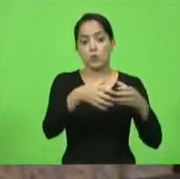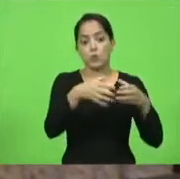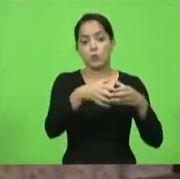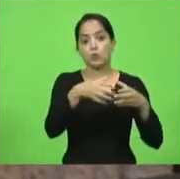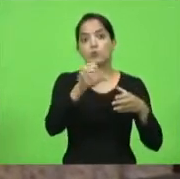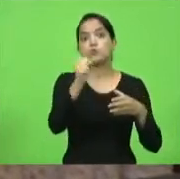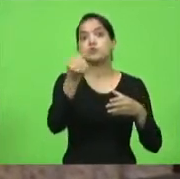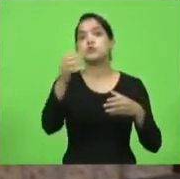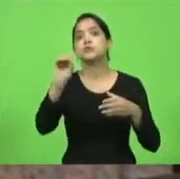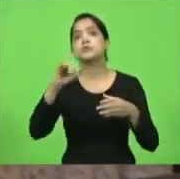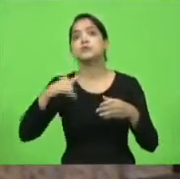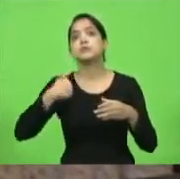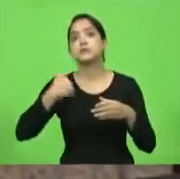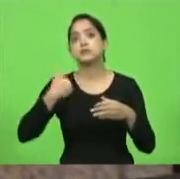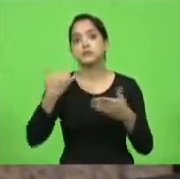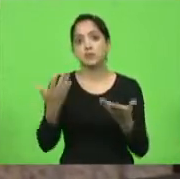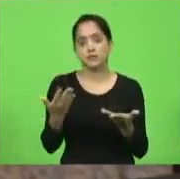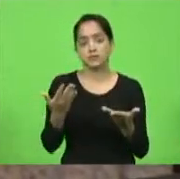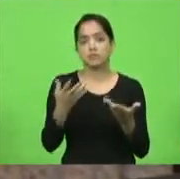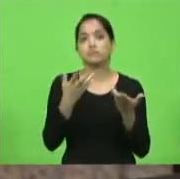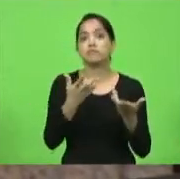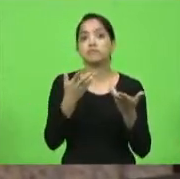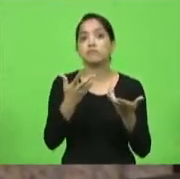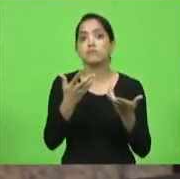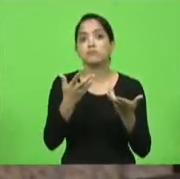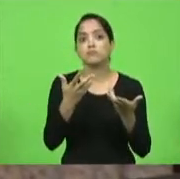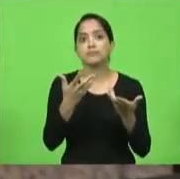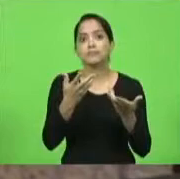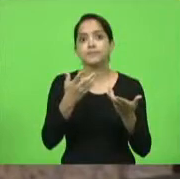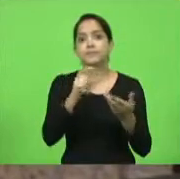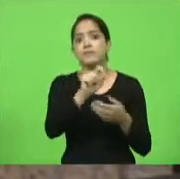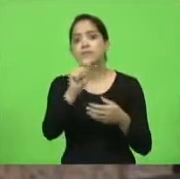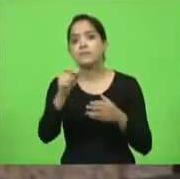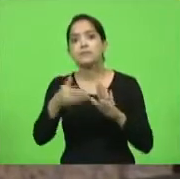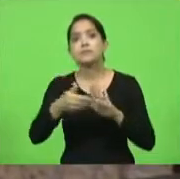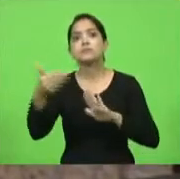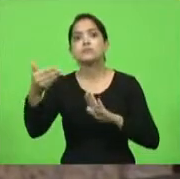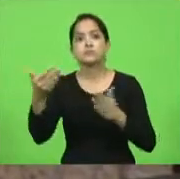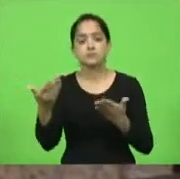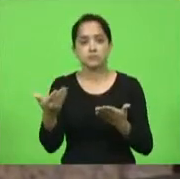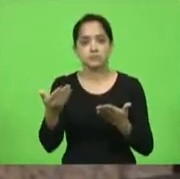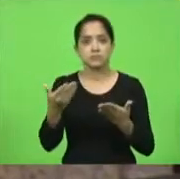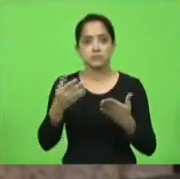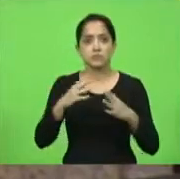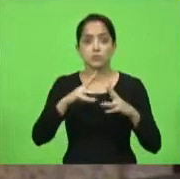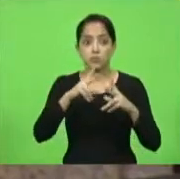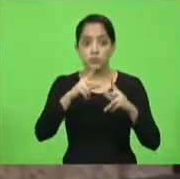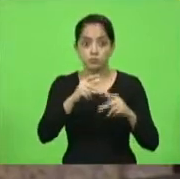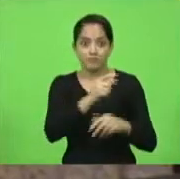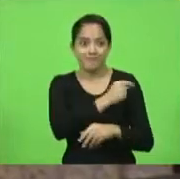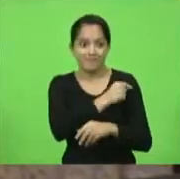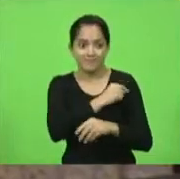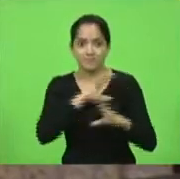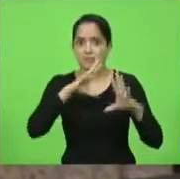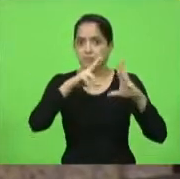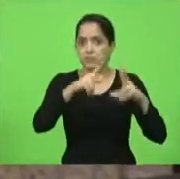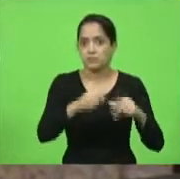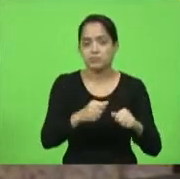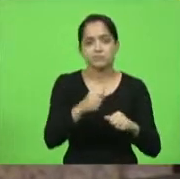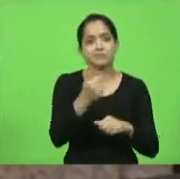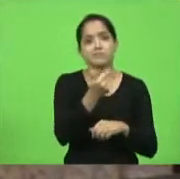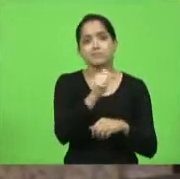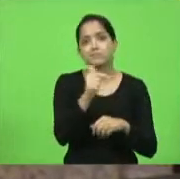80 anos? Eu quero saber quem eu tiro. Porque não tem vacina para todos, isso é óbvio. Então, eu quero que eles